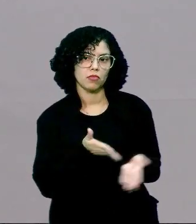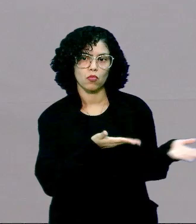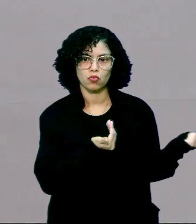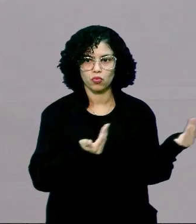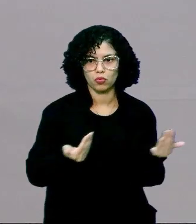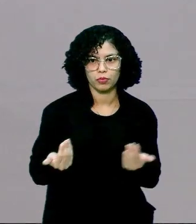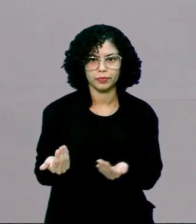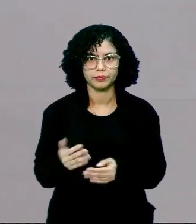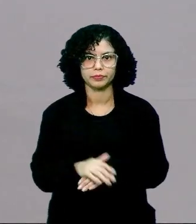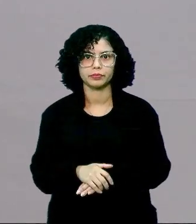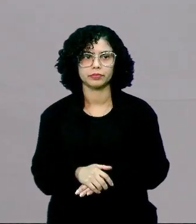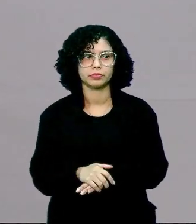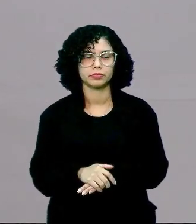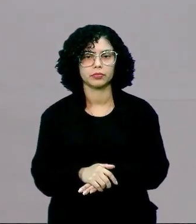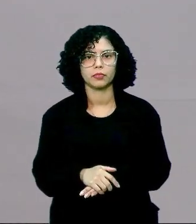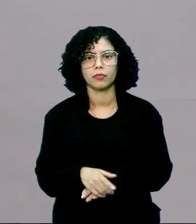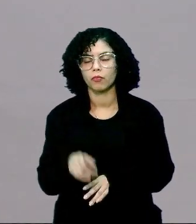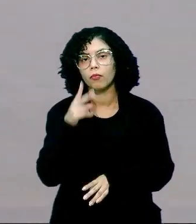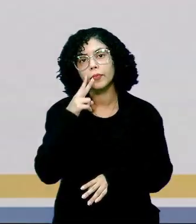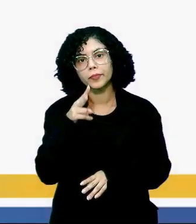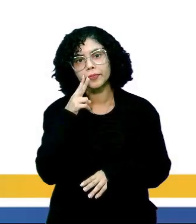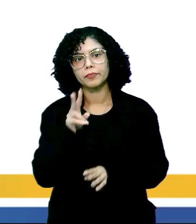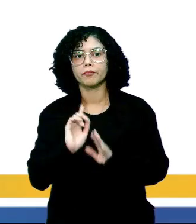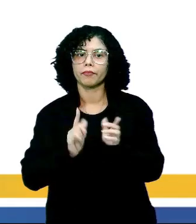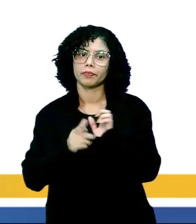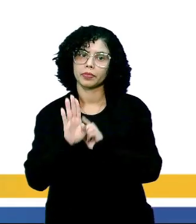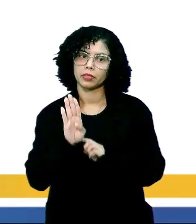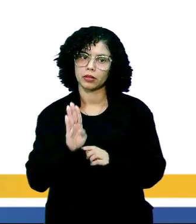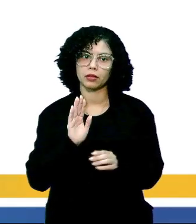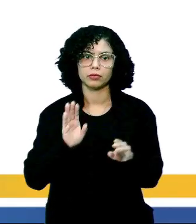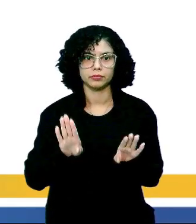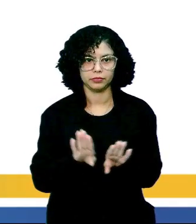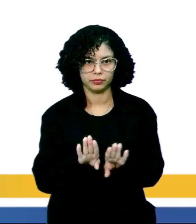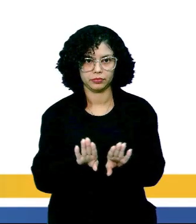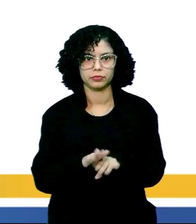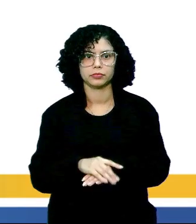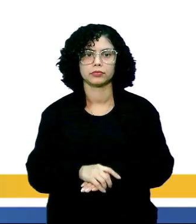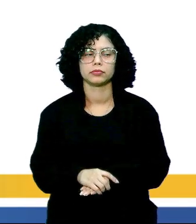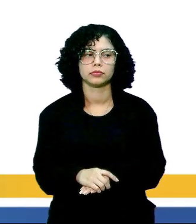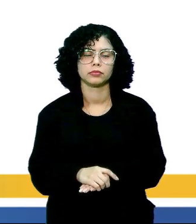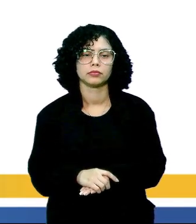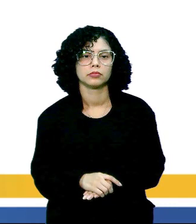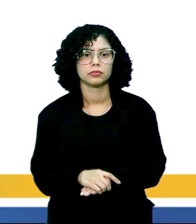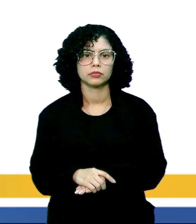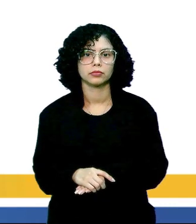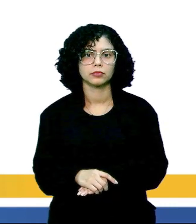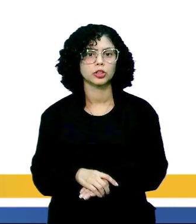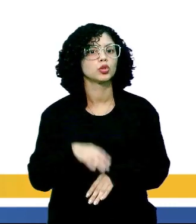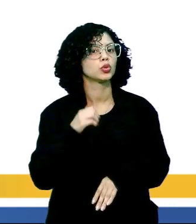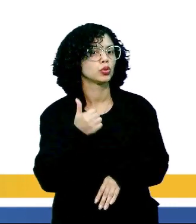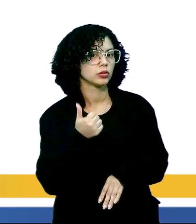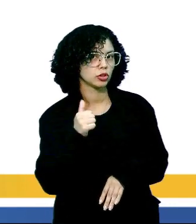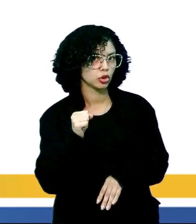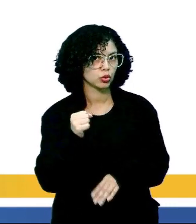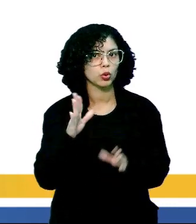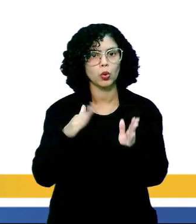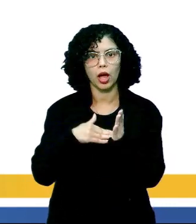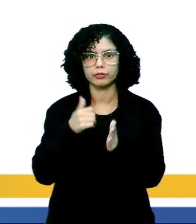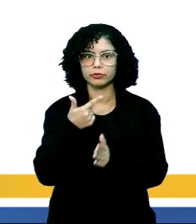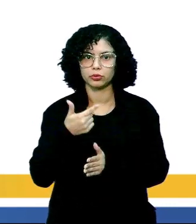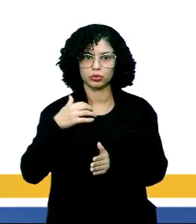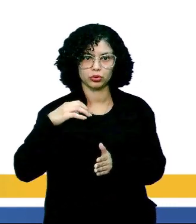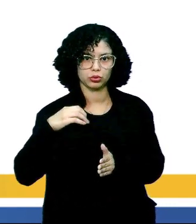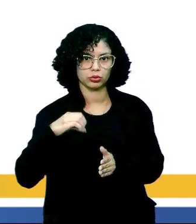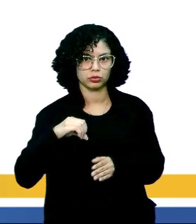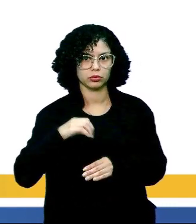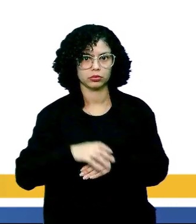também, ok? Então, você vai ver que a letra B está sim relacionada, ok? No caso ali de 18 a 29